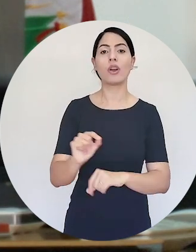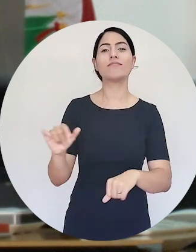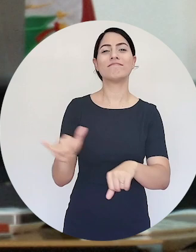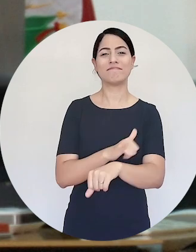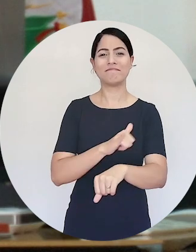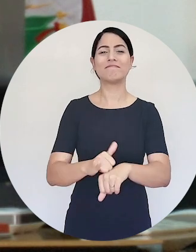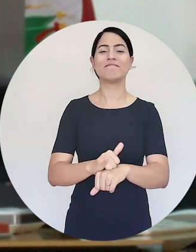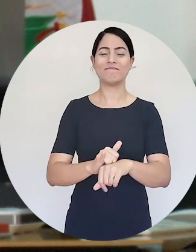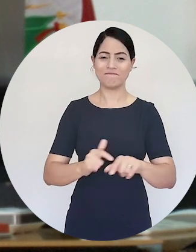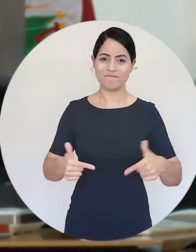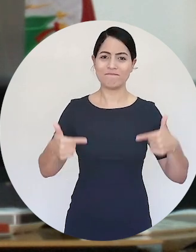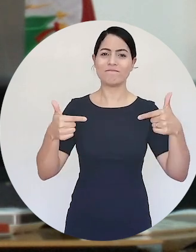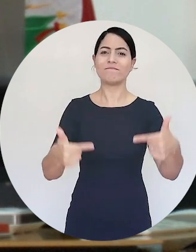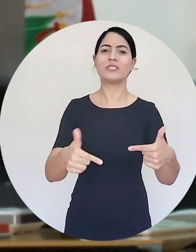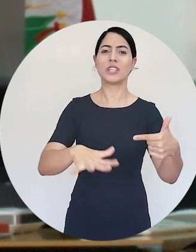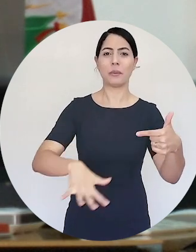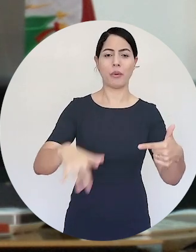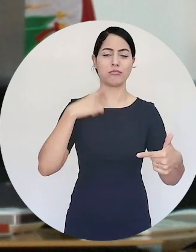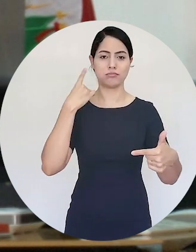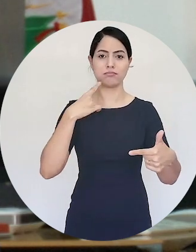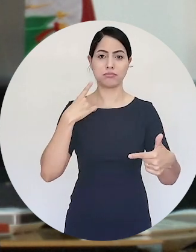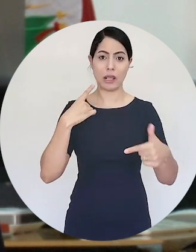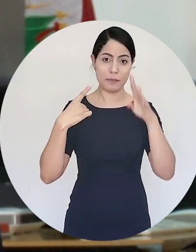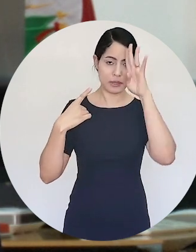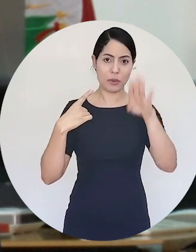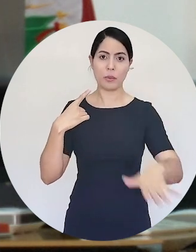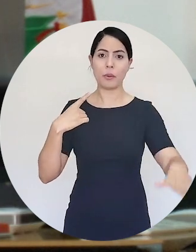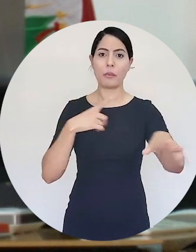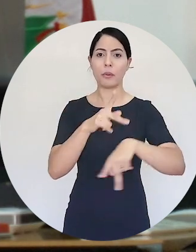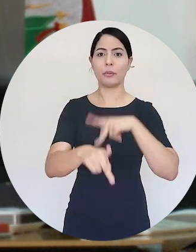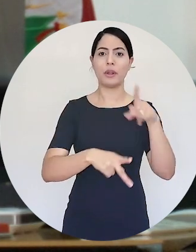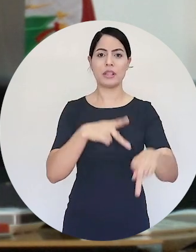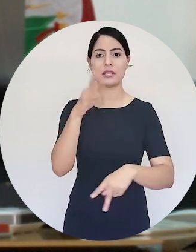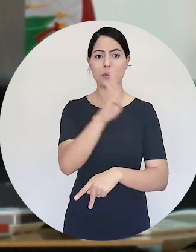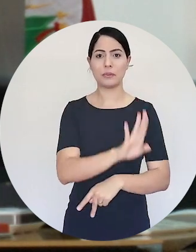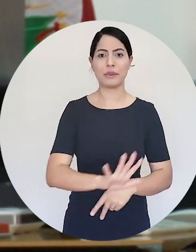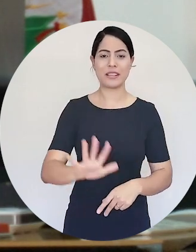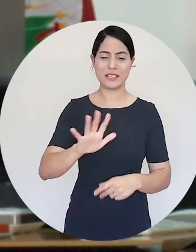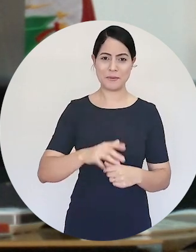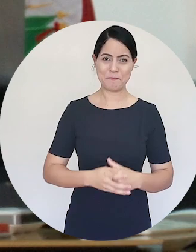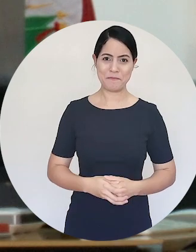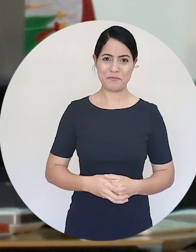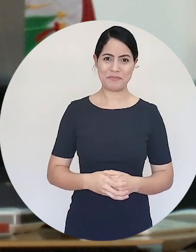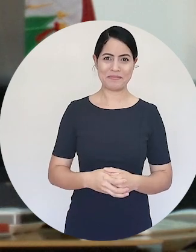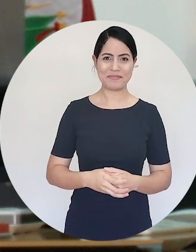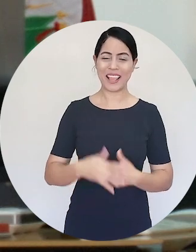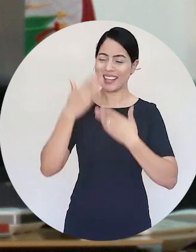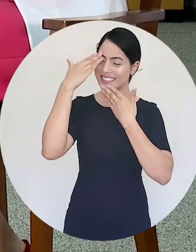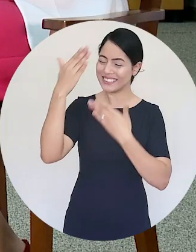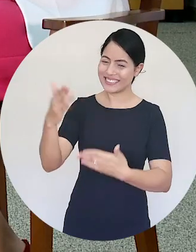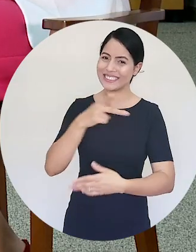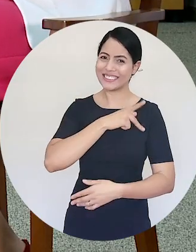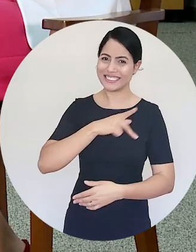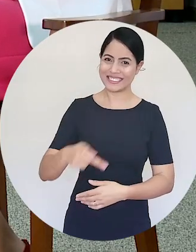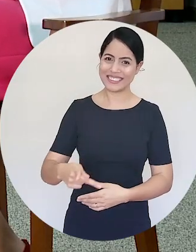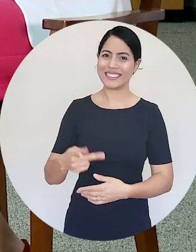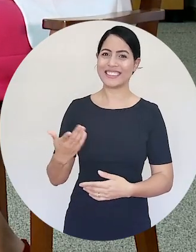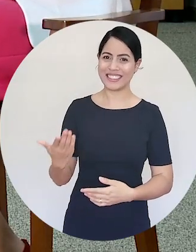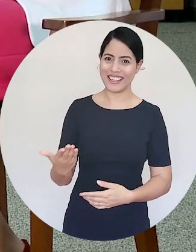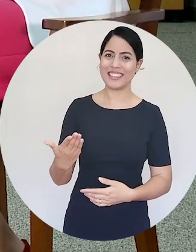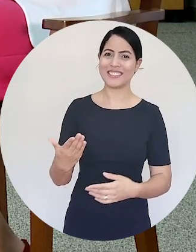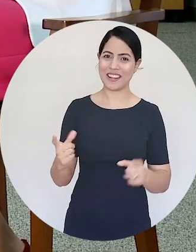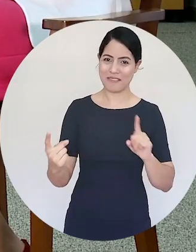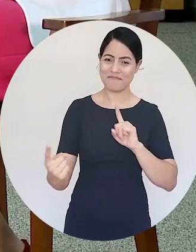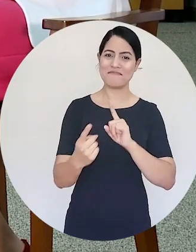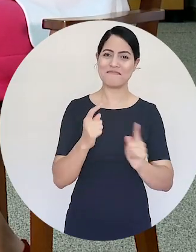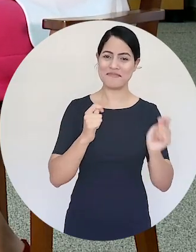isso estaremos prestando um grande serviço à advocacia, mas principalmente ao cidadão brasileiro. Presidente, então, mais uma vez,